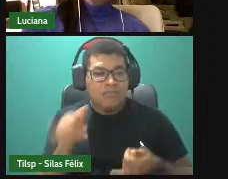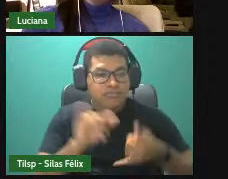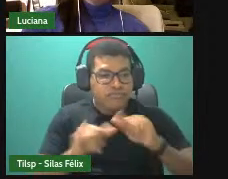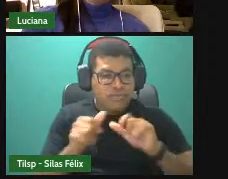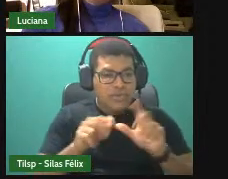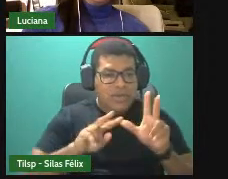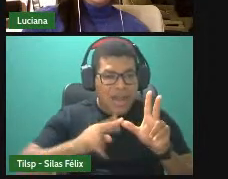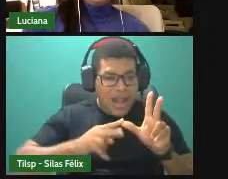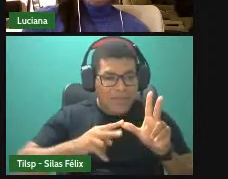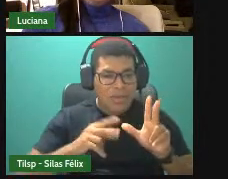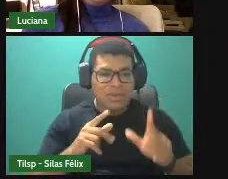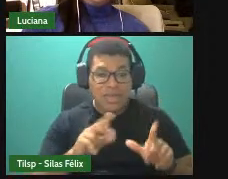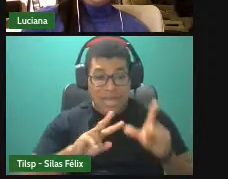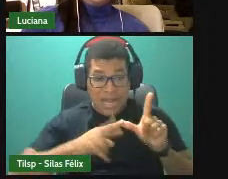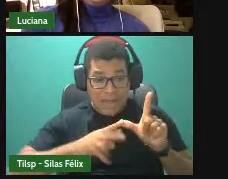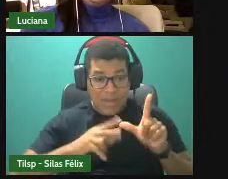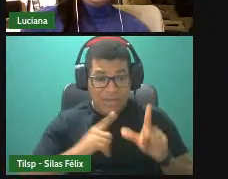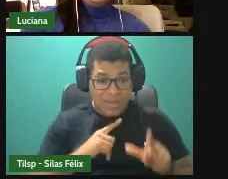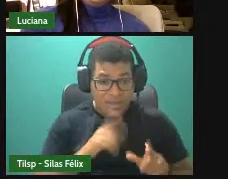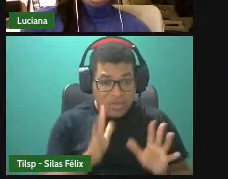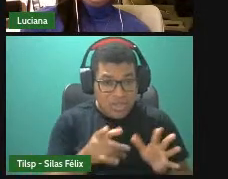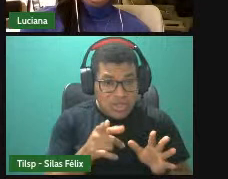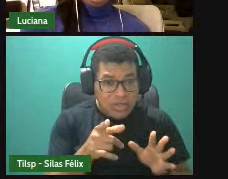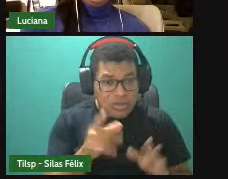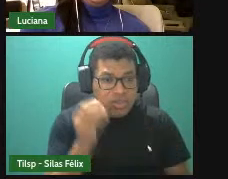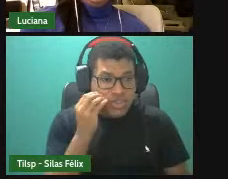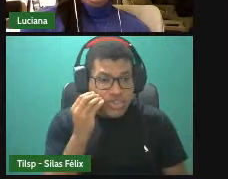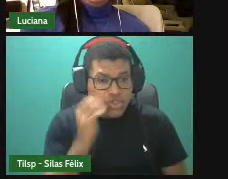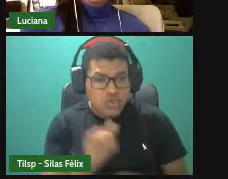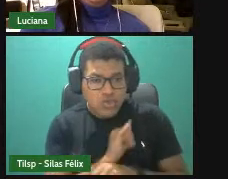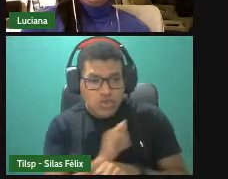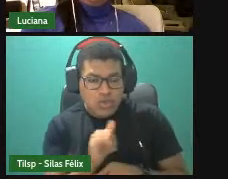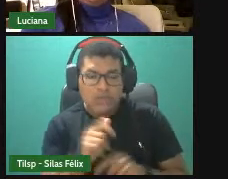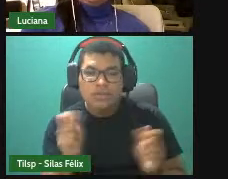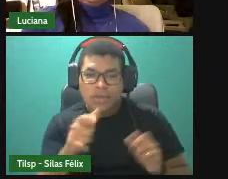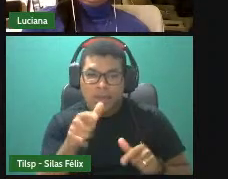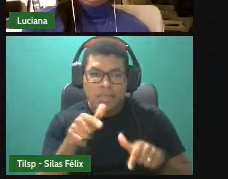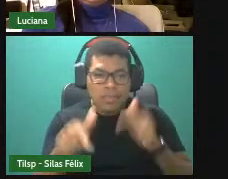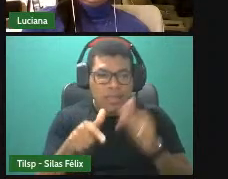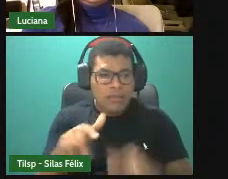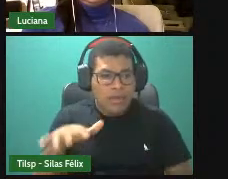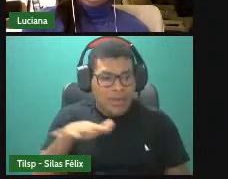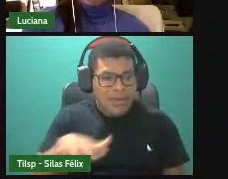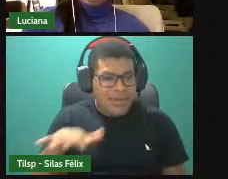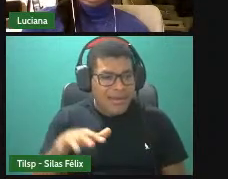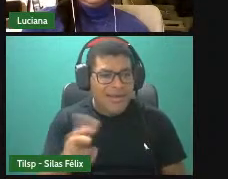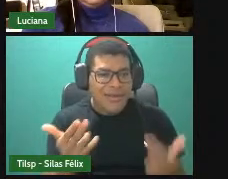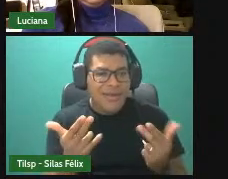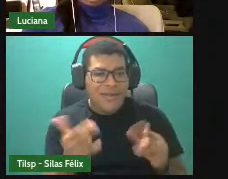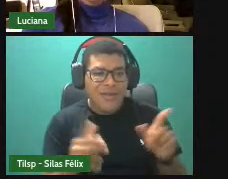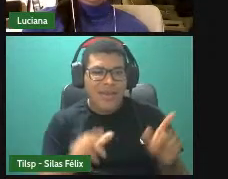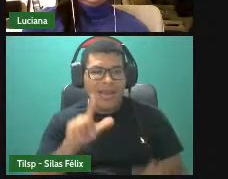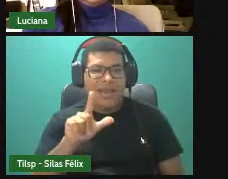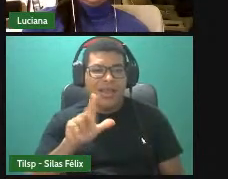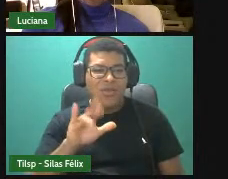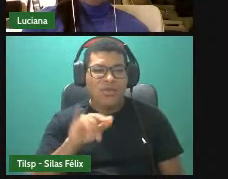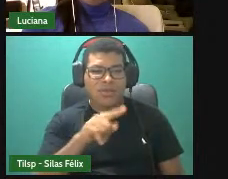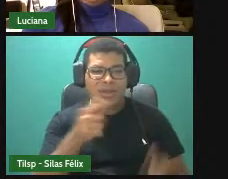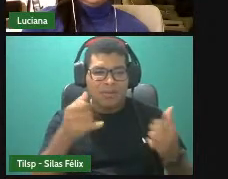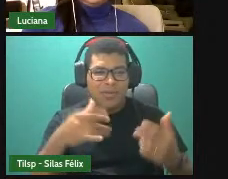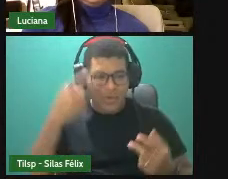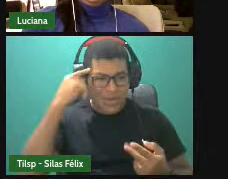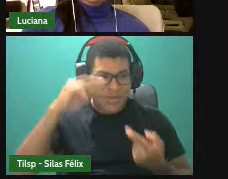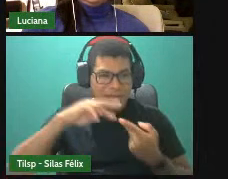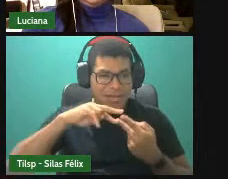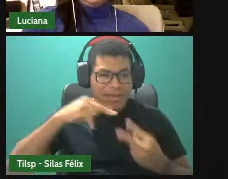laboratoriais, você terá um campo de atuação também, como dito pela Luciana lá na parte de DNA. Tá? Você